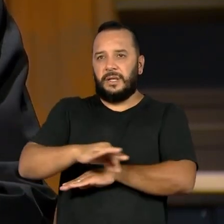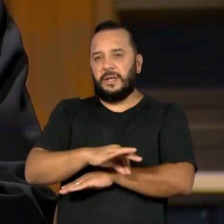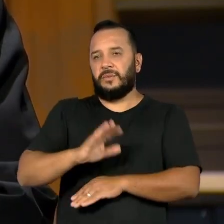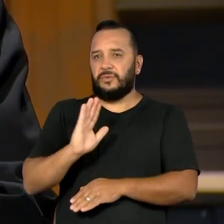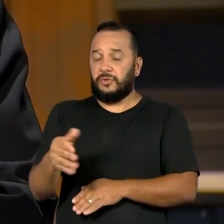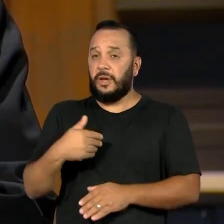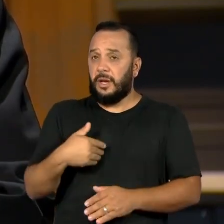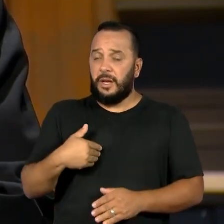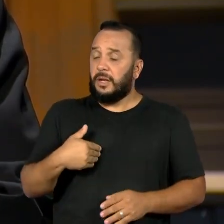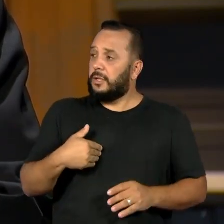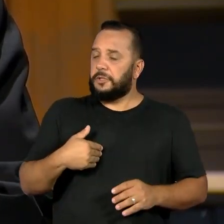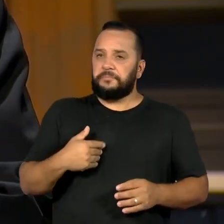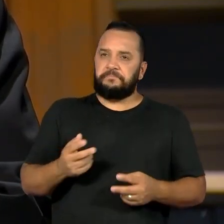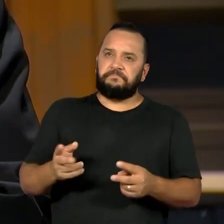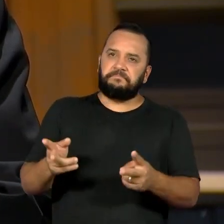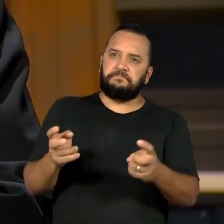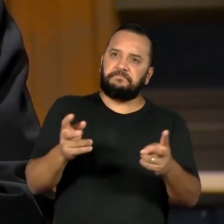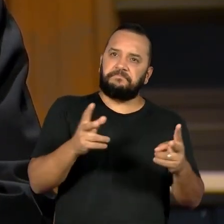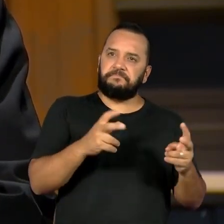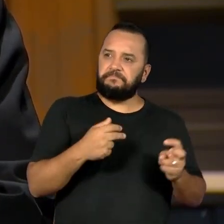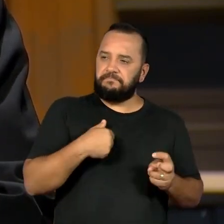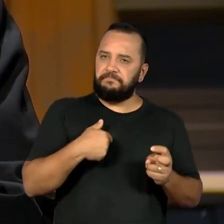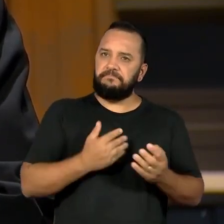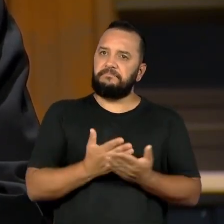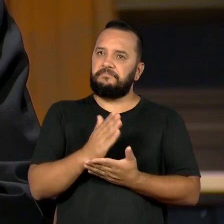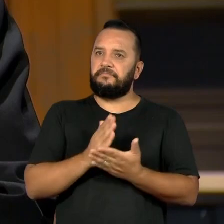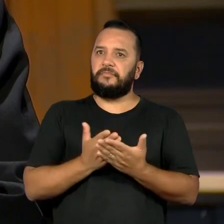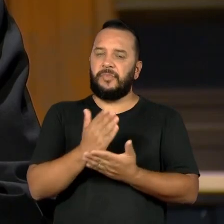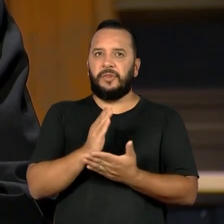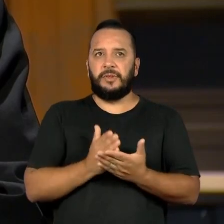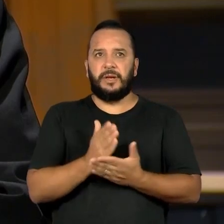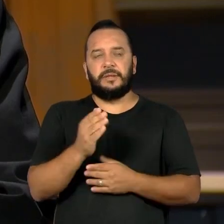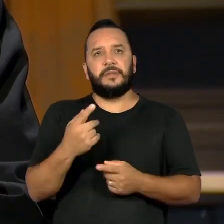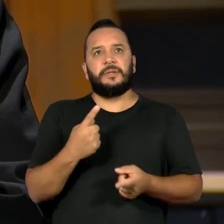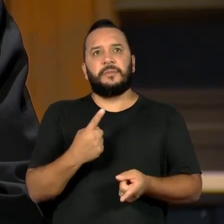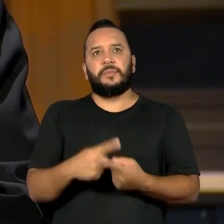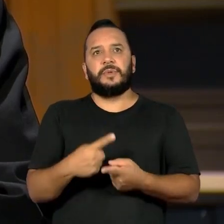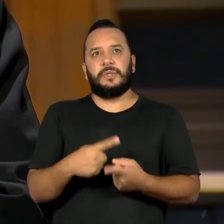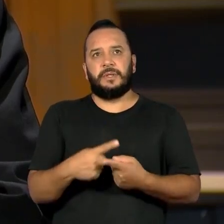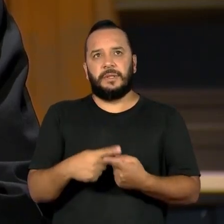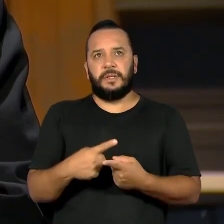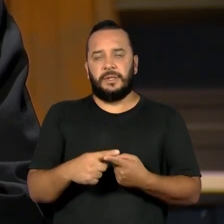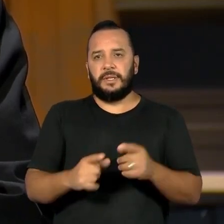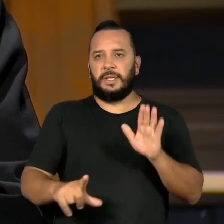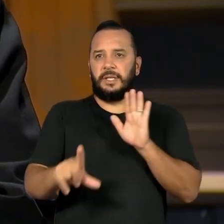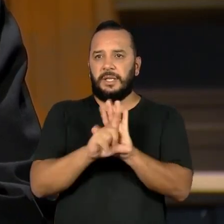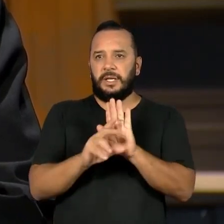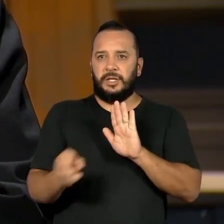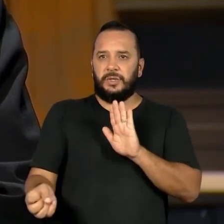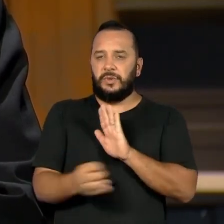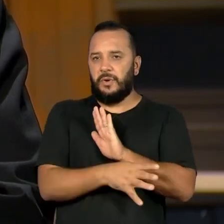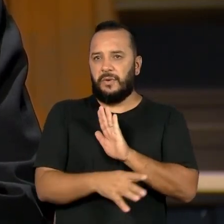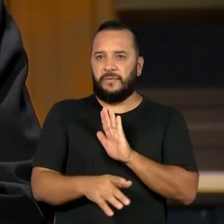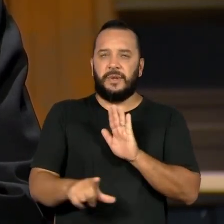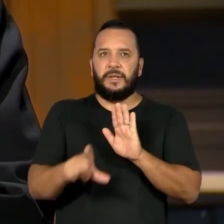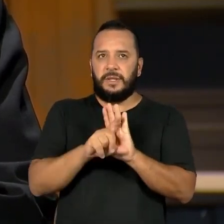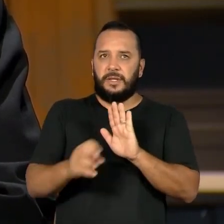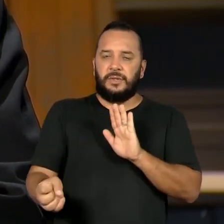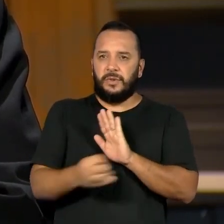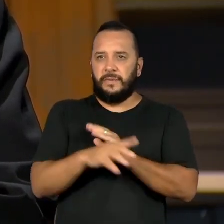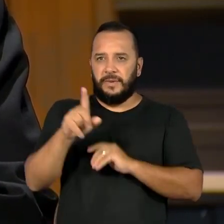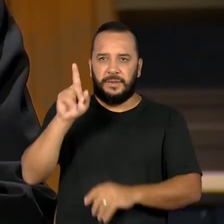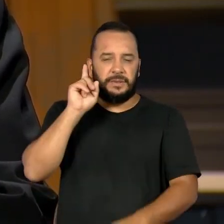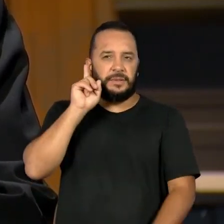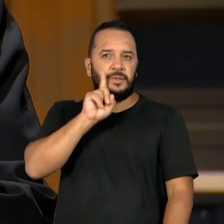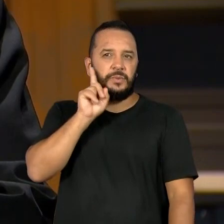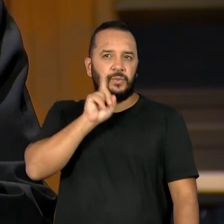com eh as imposições da nova legislação que buscava né incl usando nos Estados Unidos